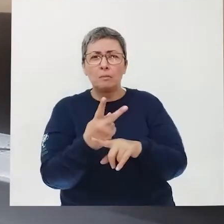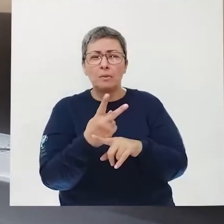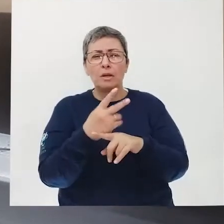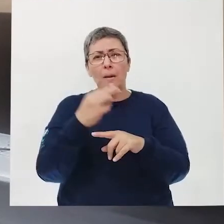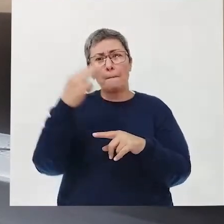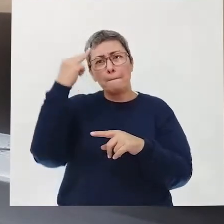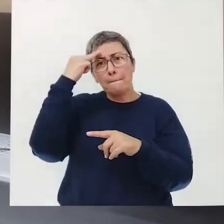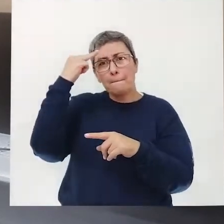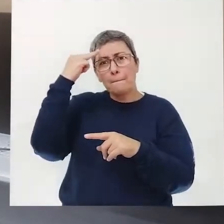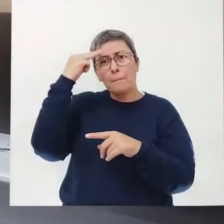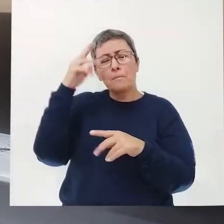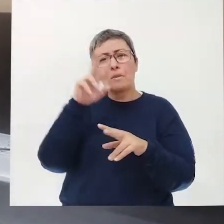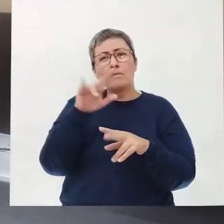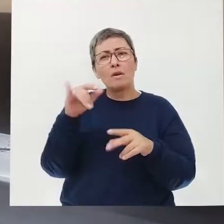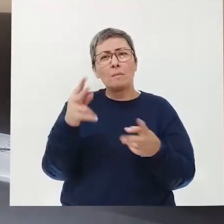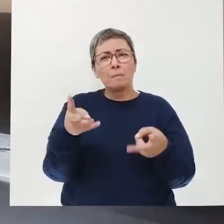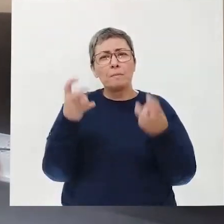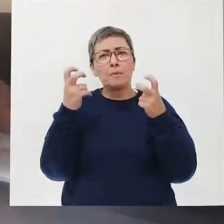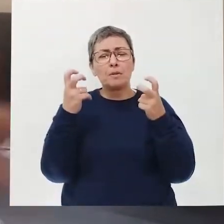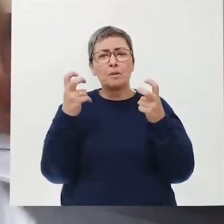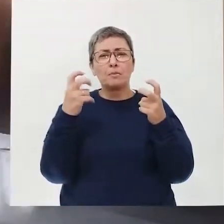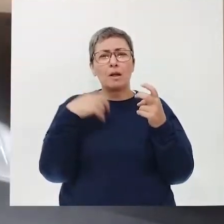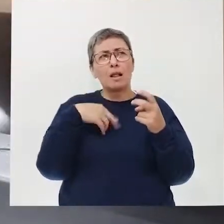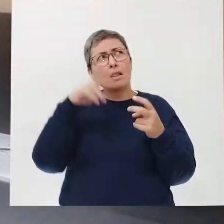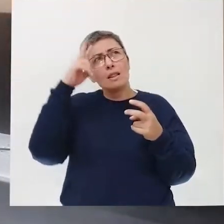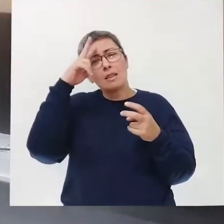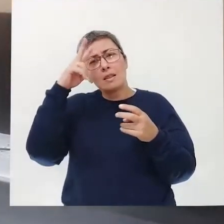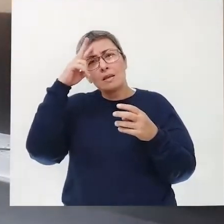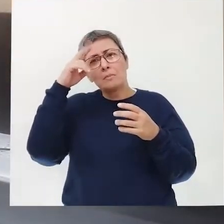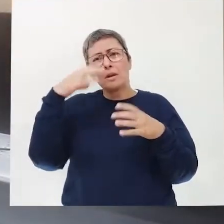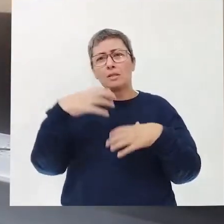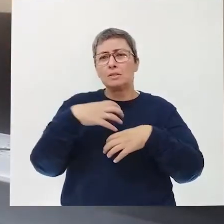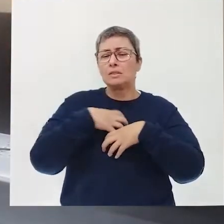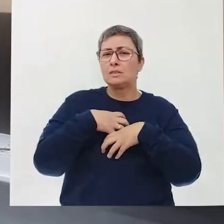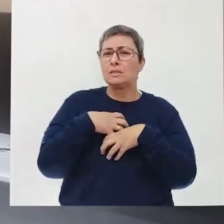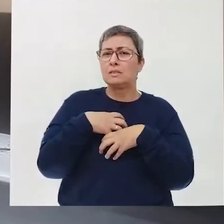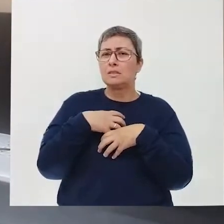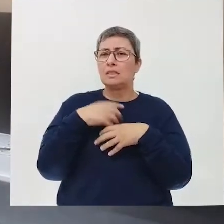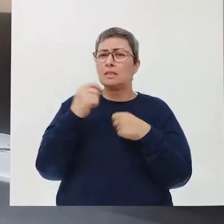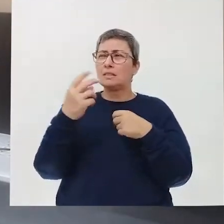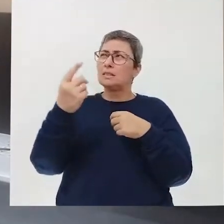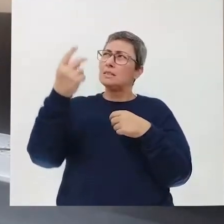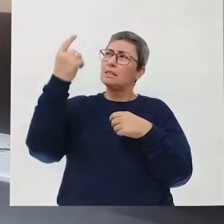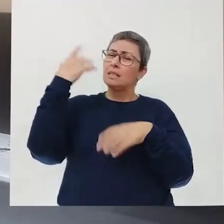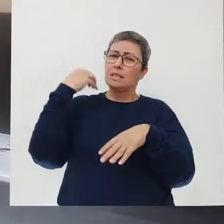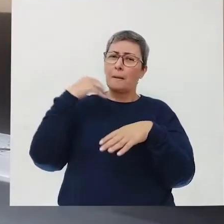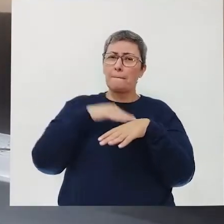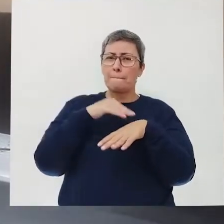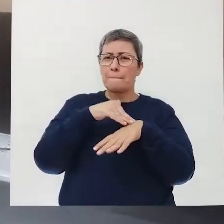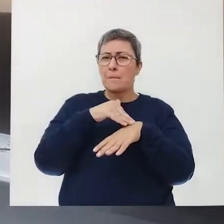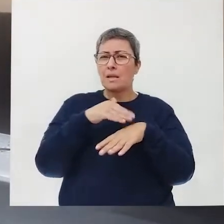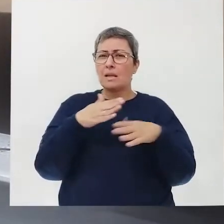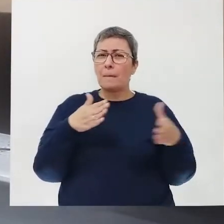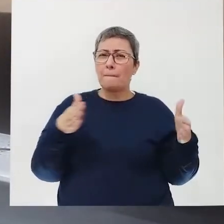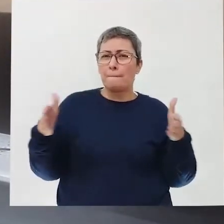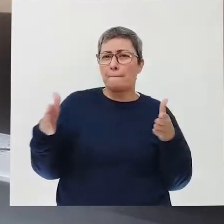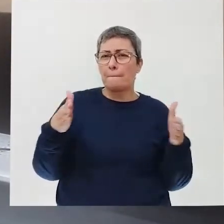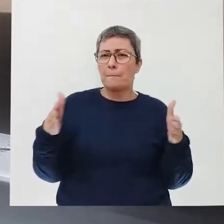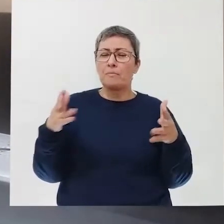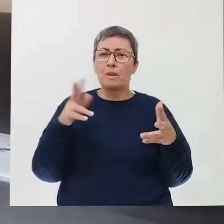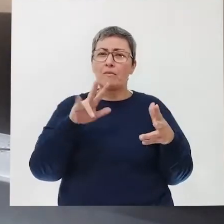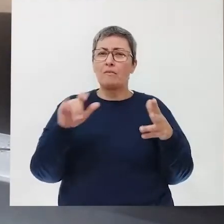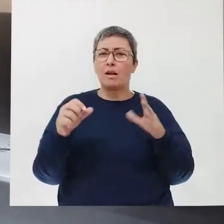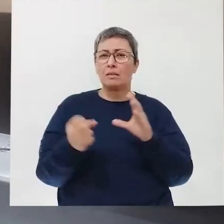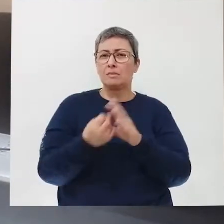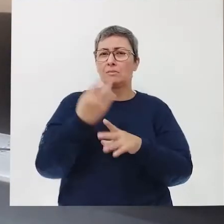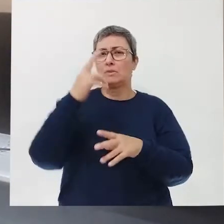essas memórias, você vai perceber, você vai lembrar o sentimento lá daquele período, daquele momento, né? Isso vai